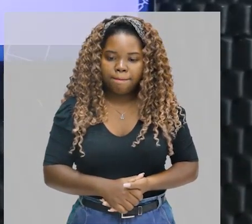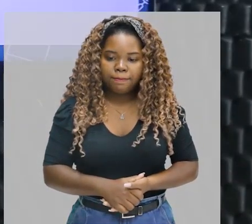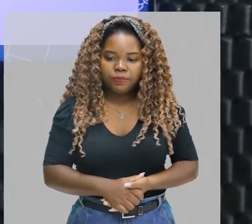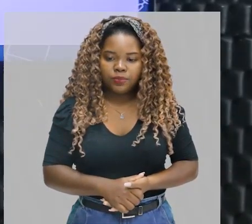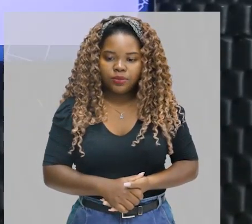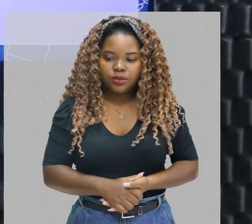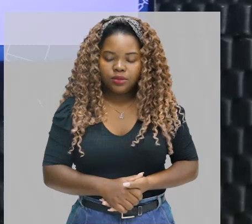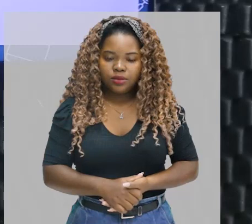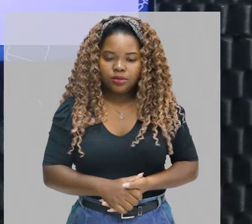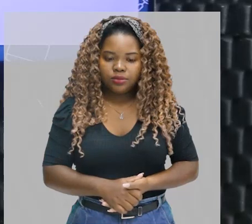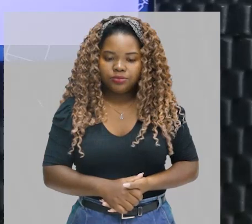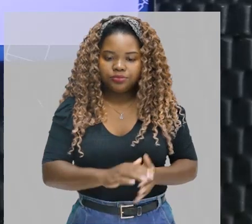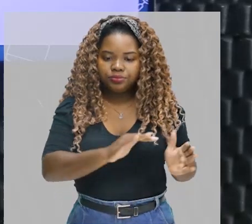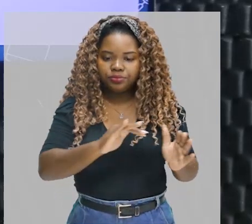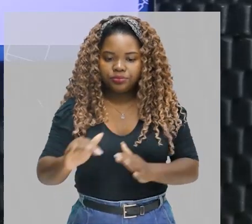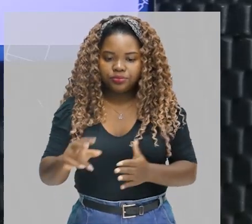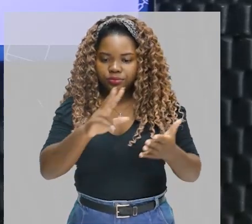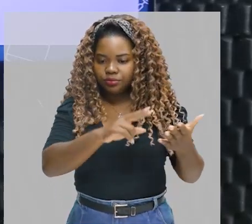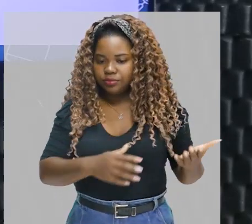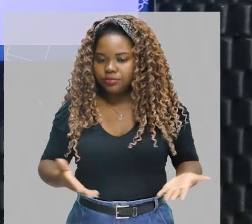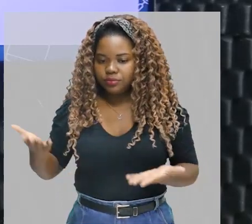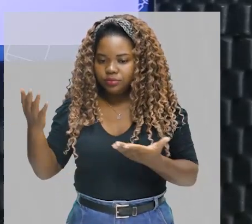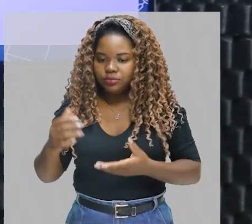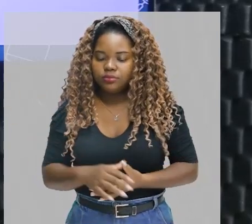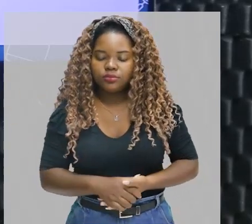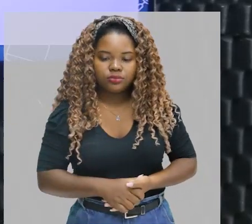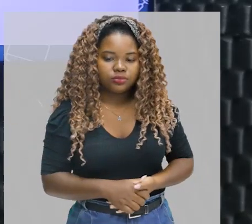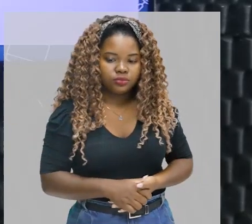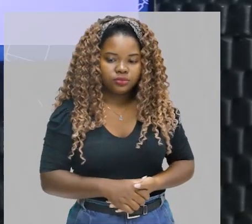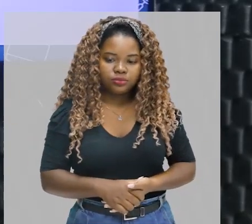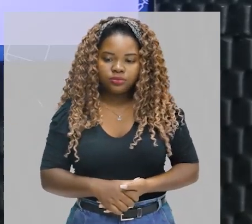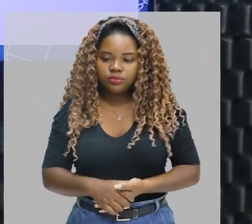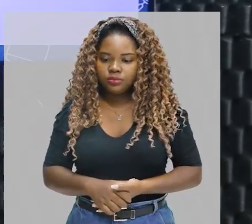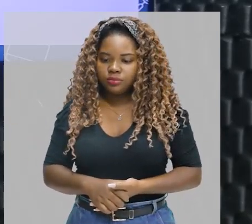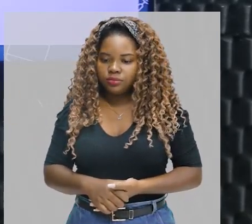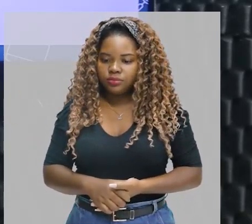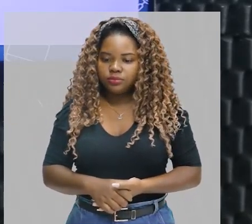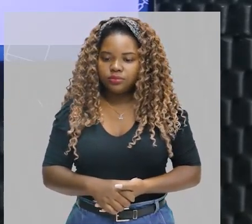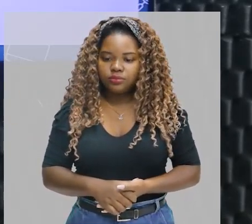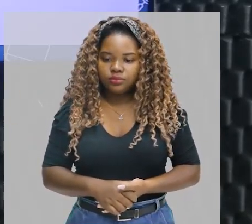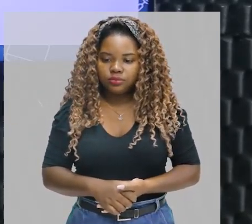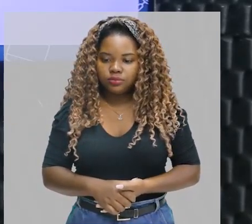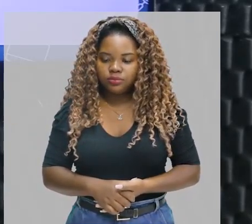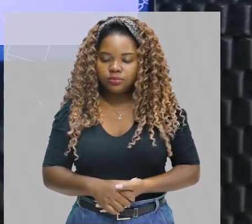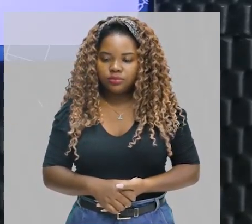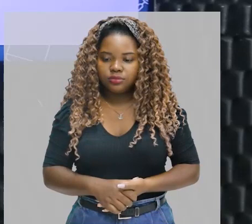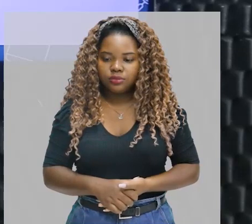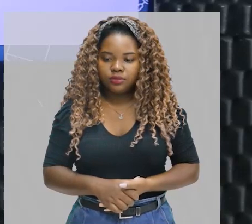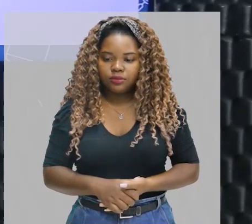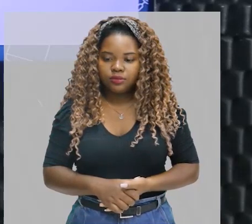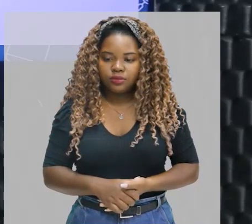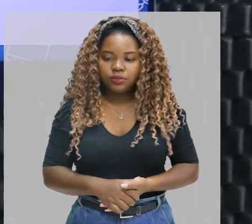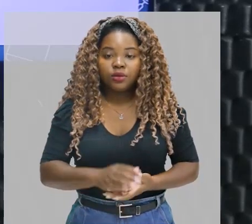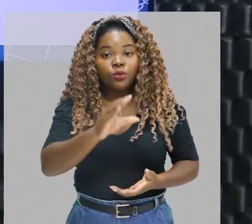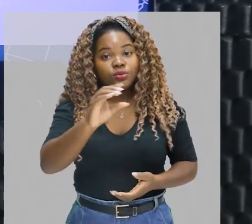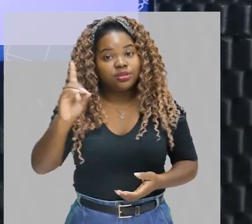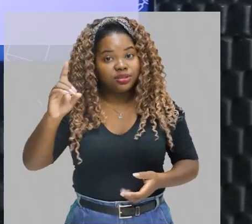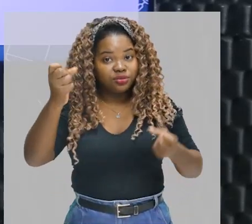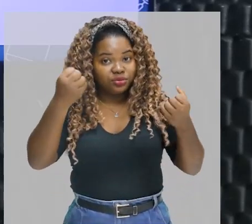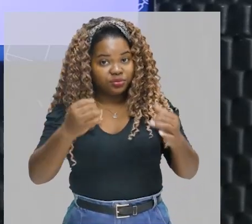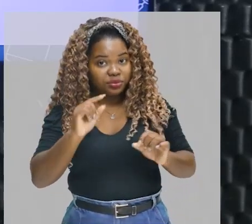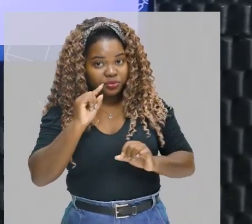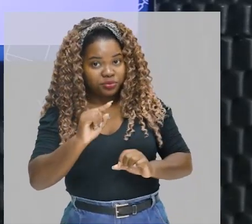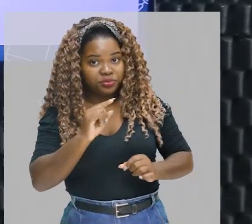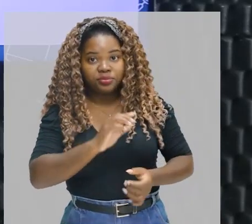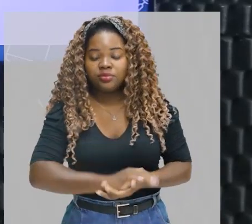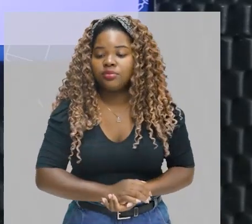Bom, podemos dizer que o cilindro, né, de pinos, ele é o avô do CD. Eu não falei do CD,